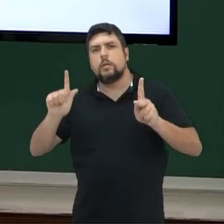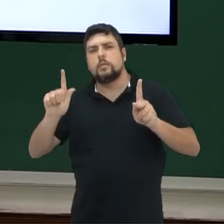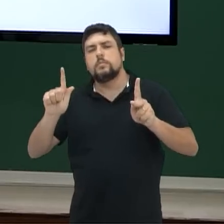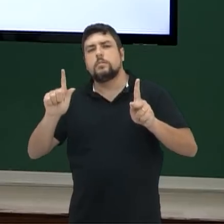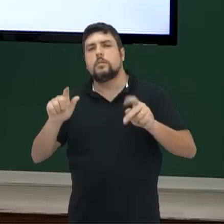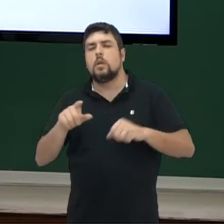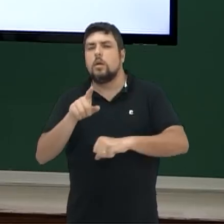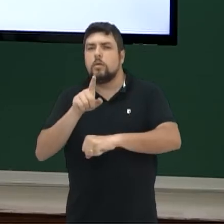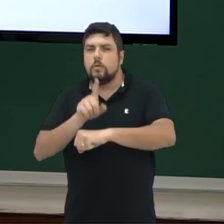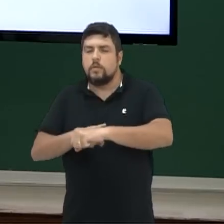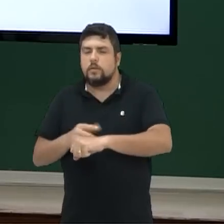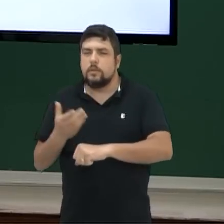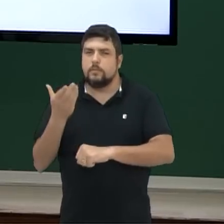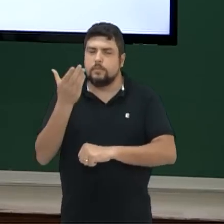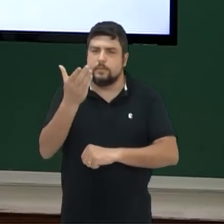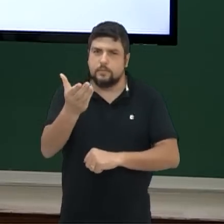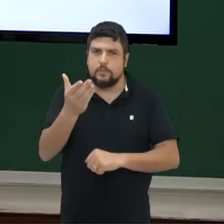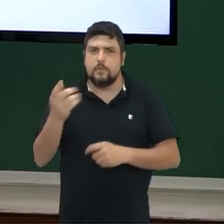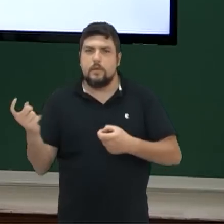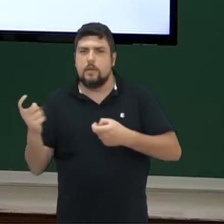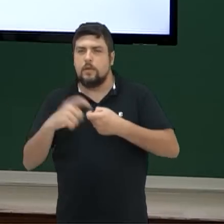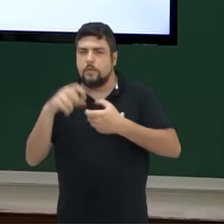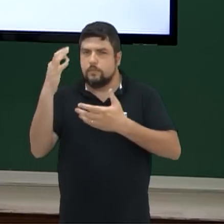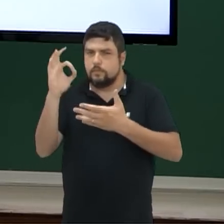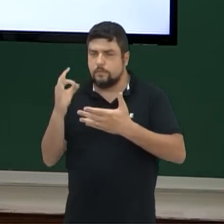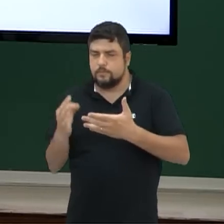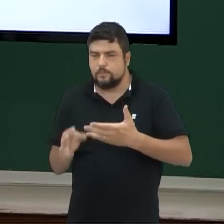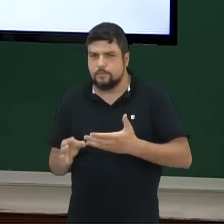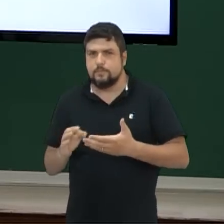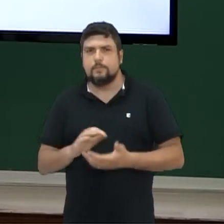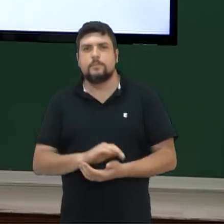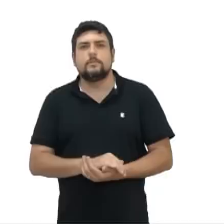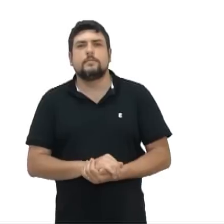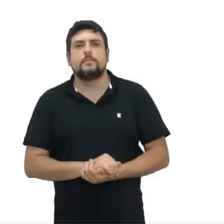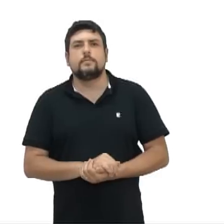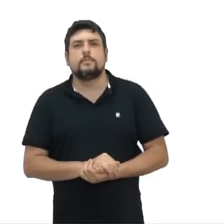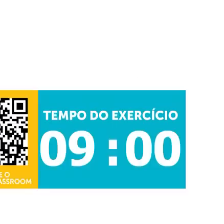vocês resolverem e eu já volto com a resposta e a resolução do exercício para vocês.